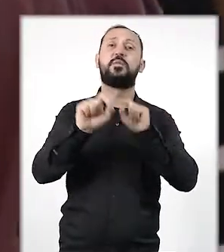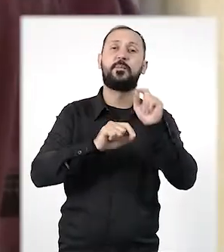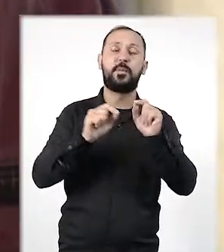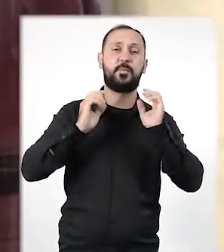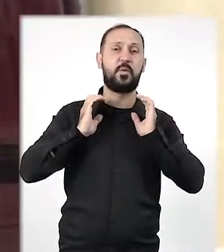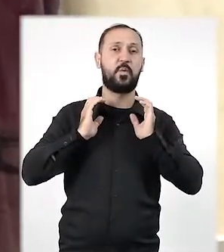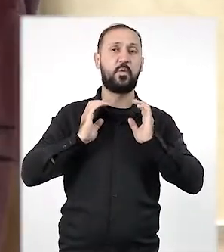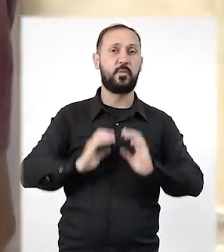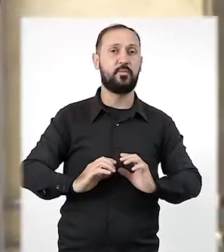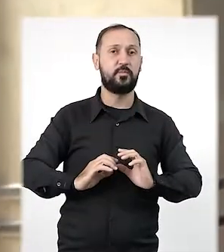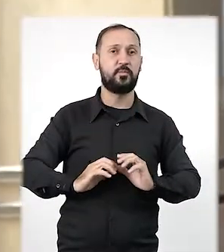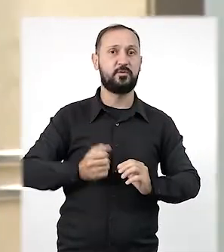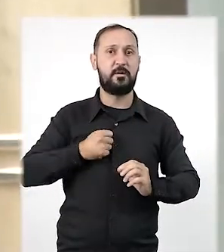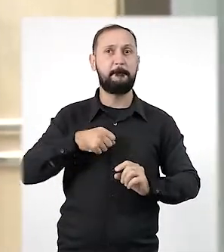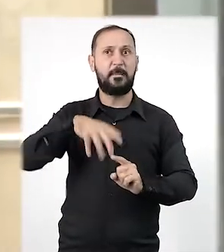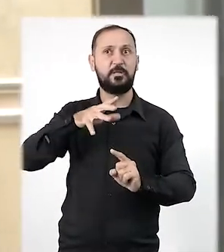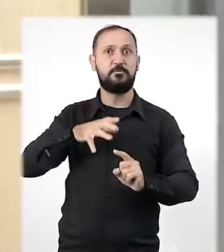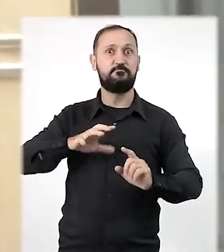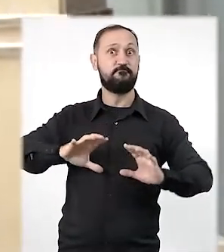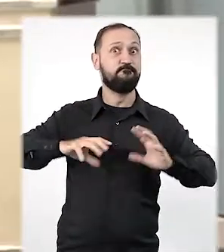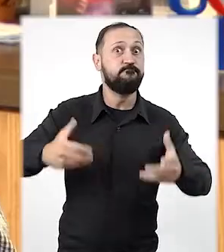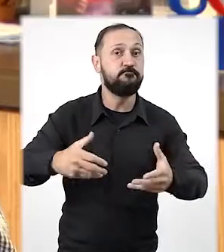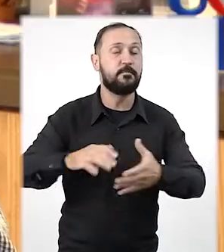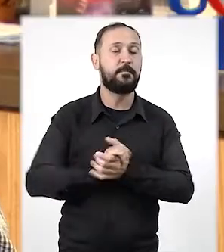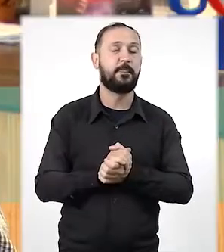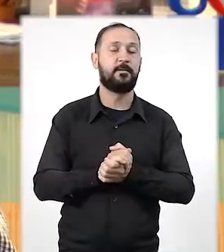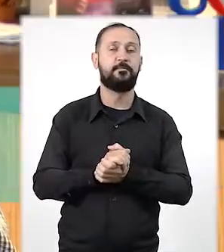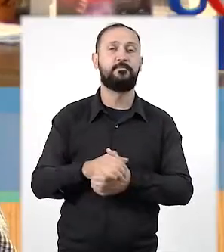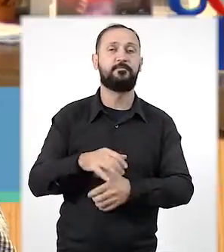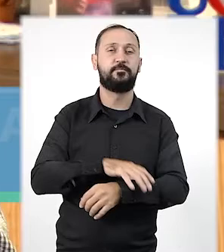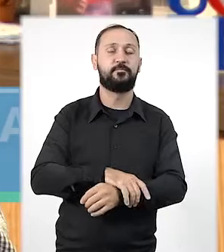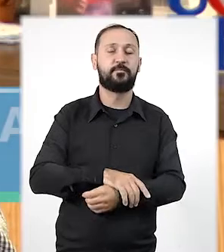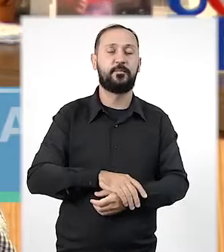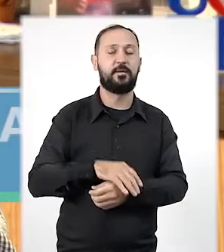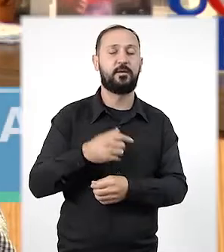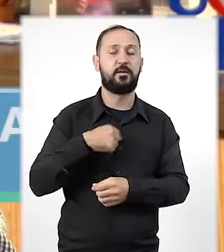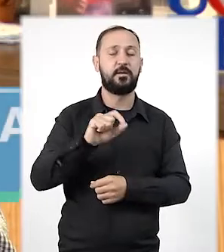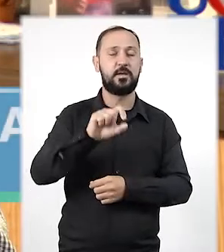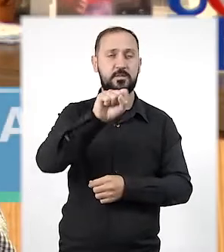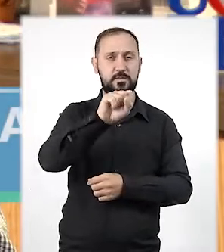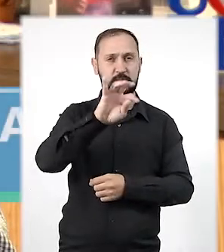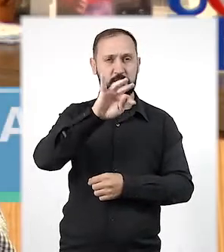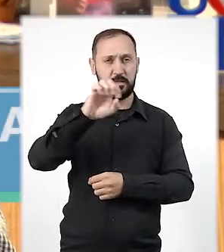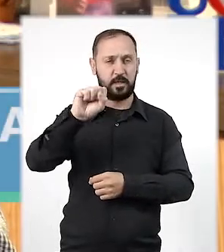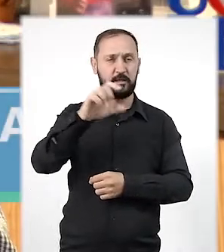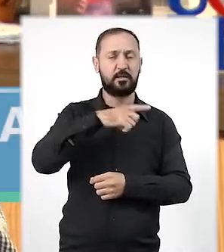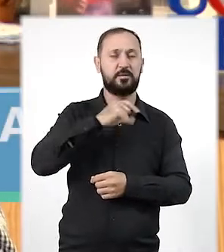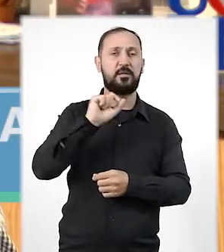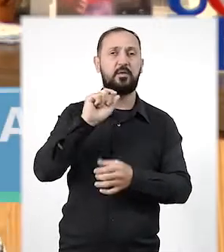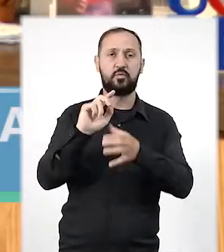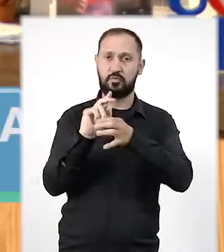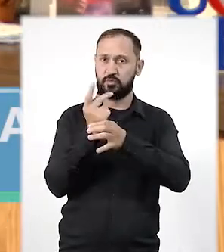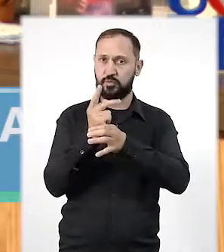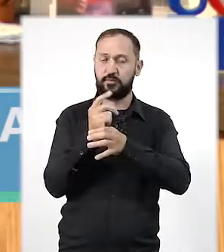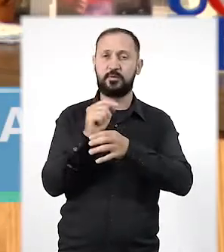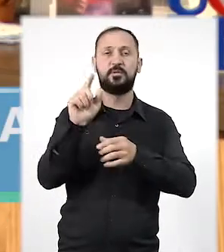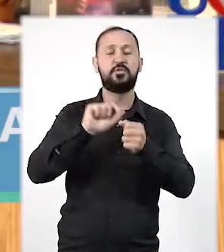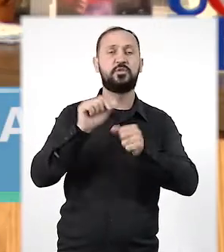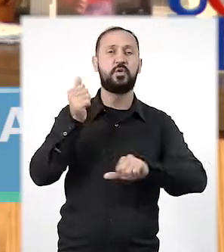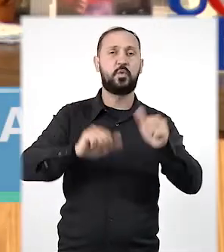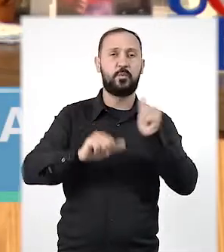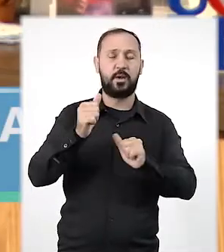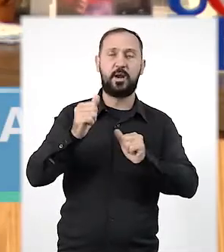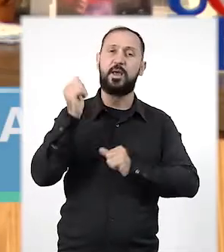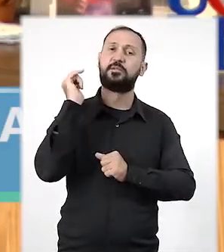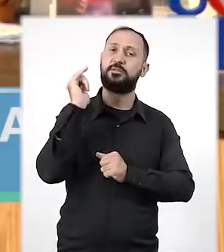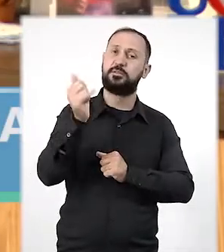também pelos comportamentos mais impulsivos. O grupo chama Science with R. A gente tem um software que a gente